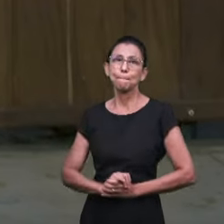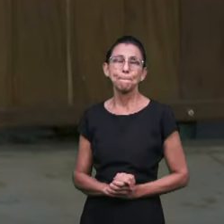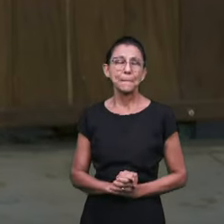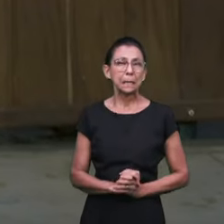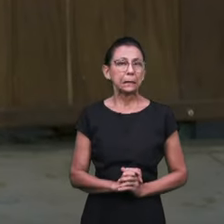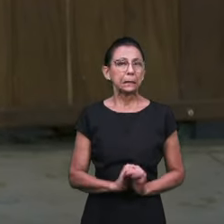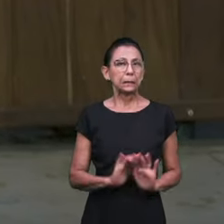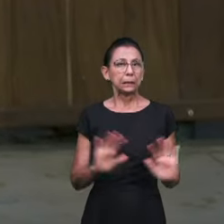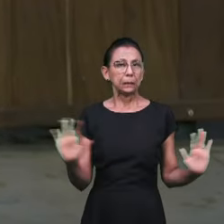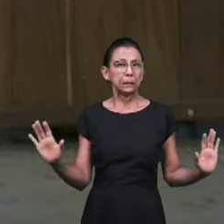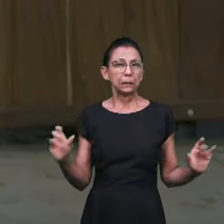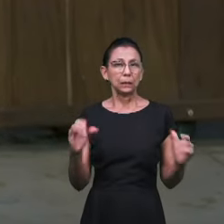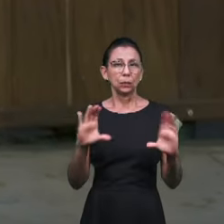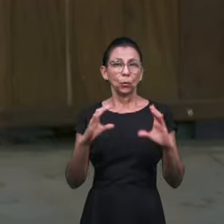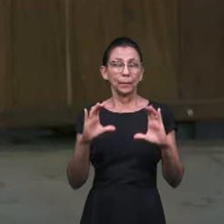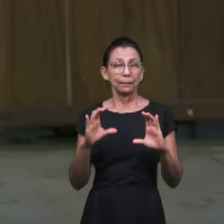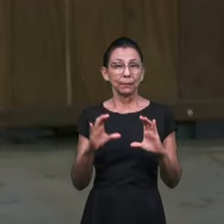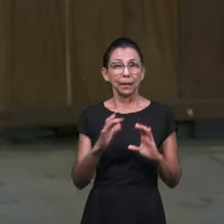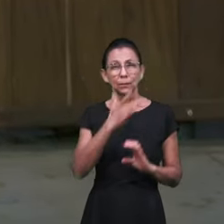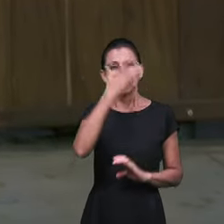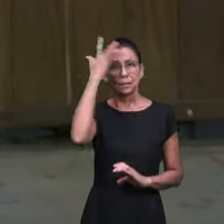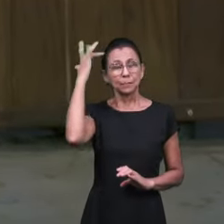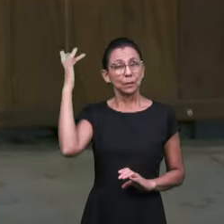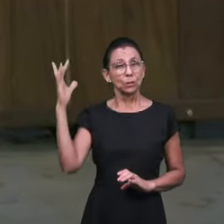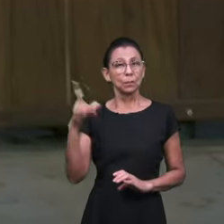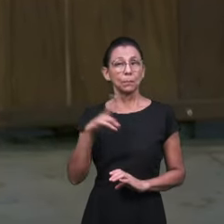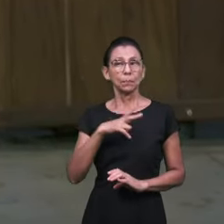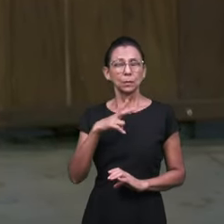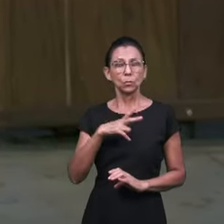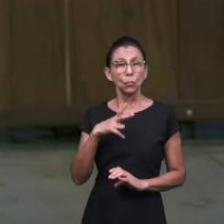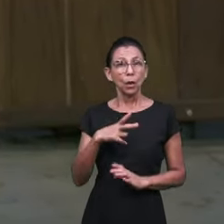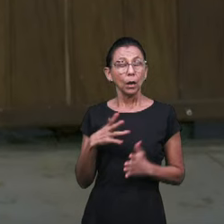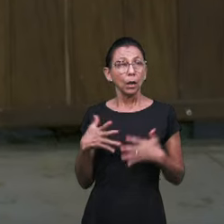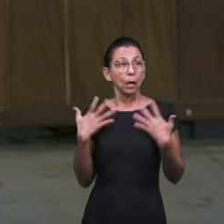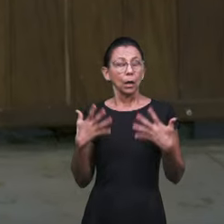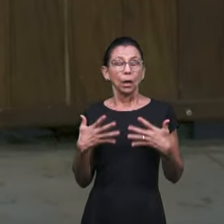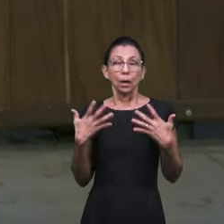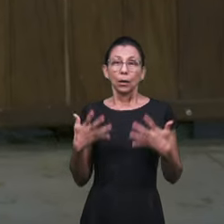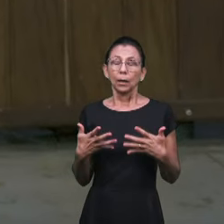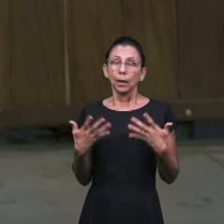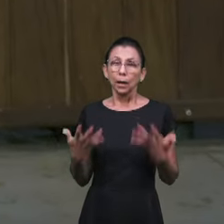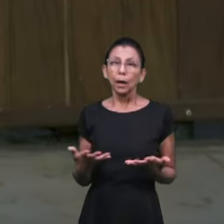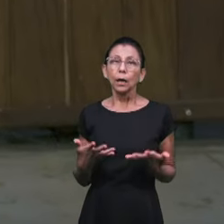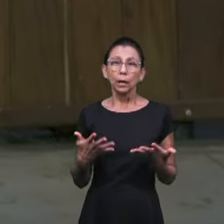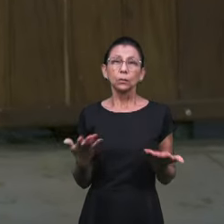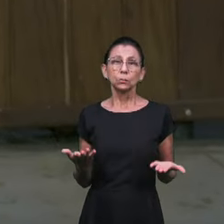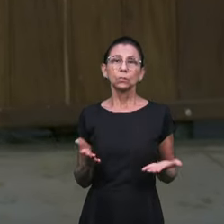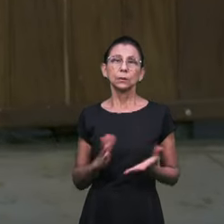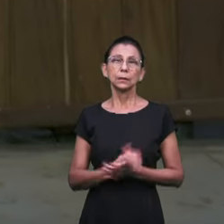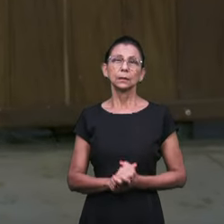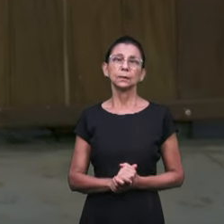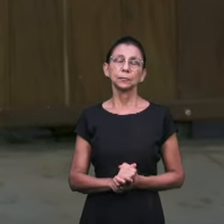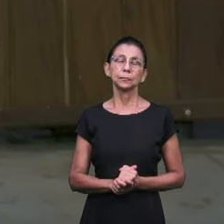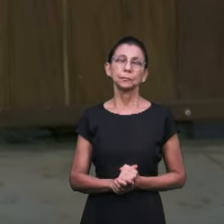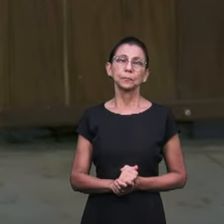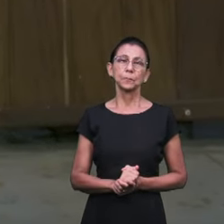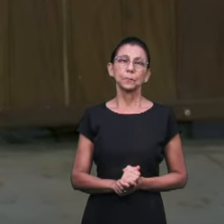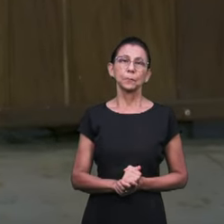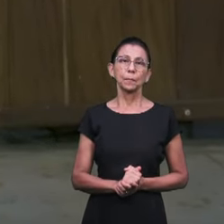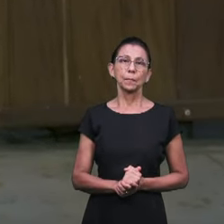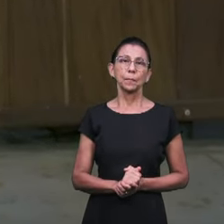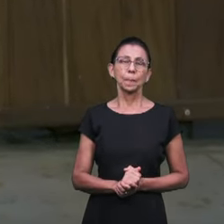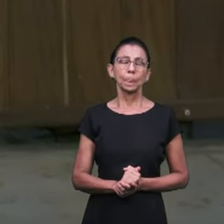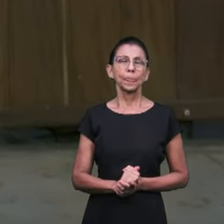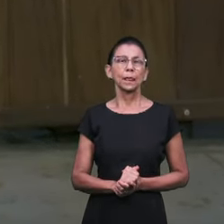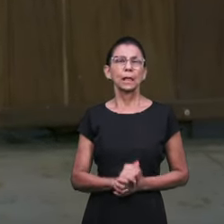deles empolgados, maravilhados, sendo esclarecidos as suas dúvidas relacionadas a este assunto, né? E um assunto que foi muito